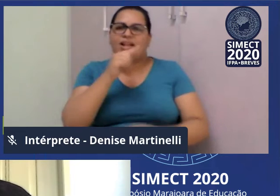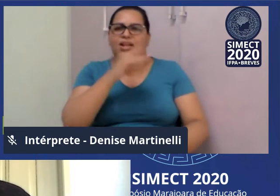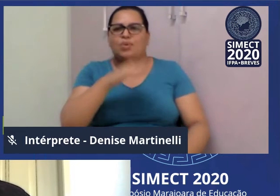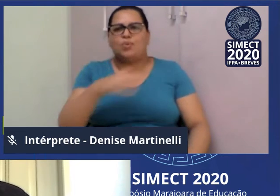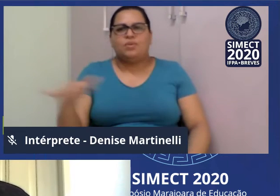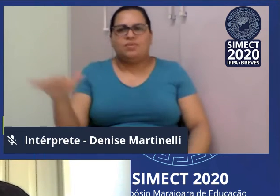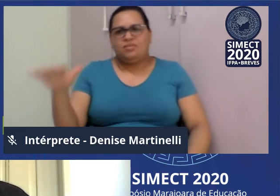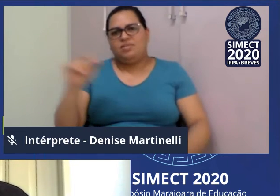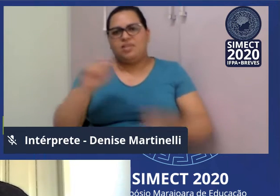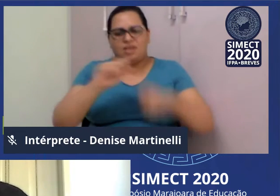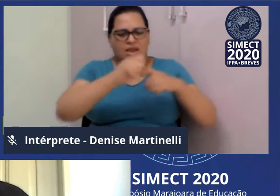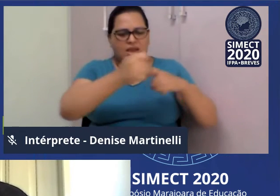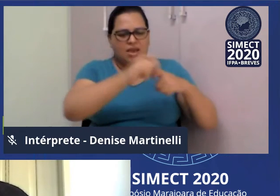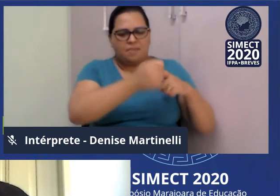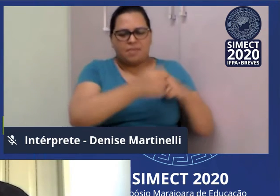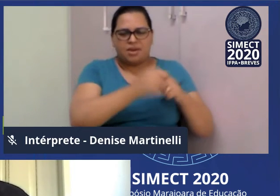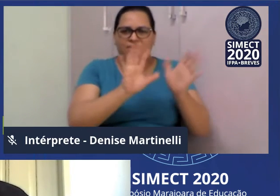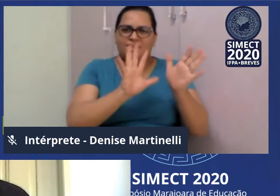bem mais